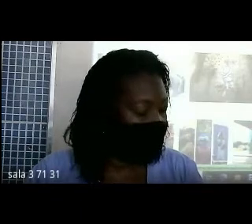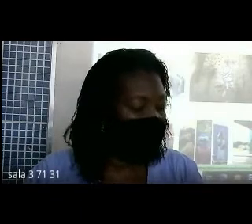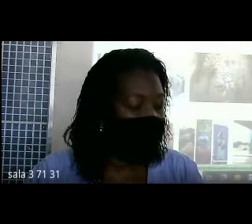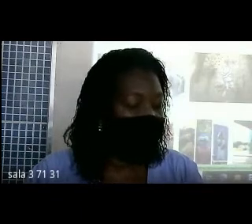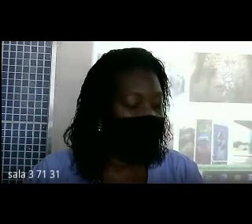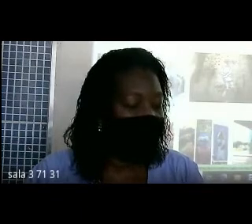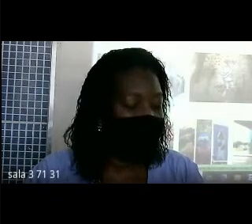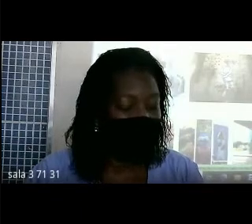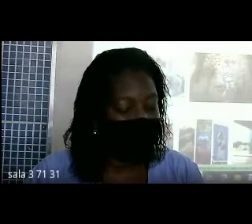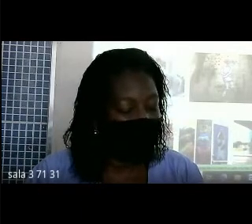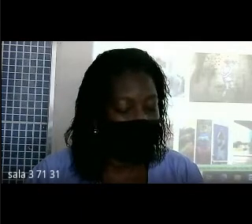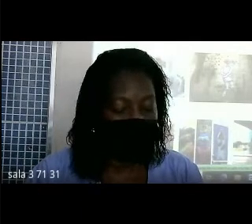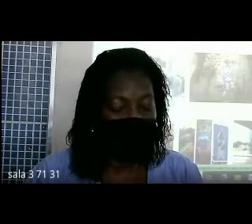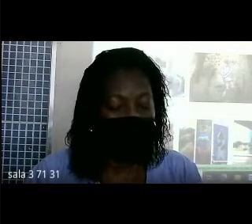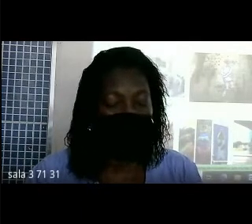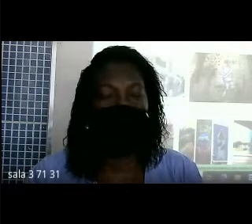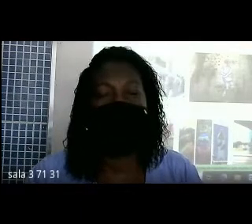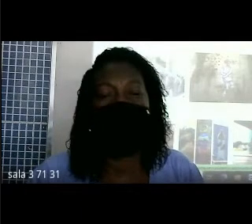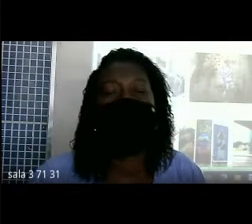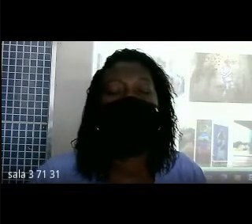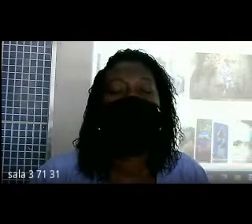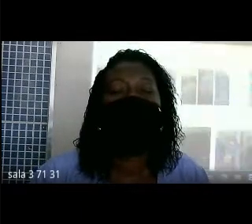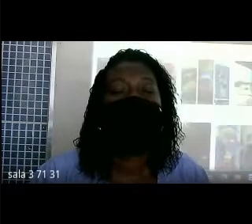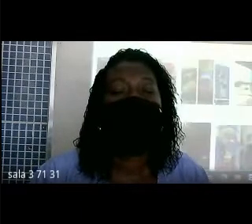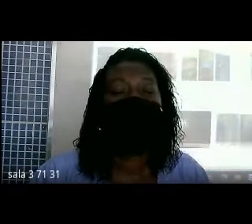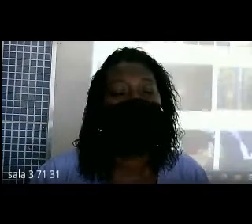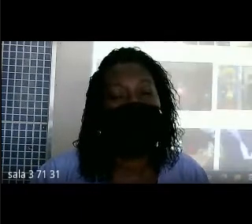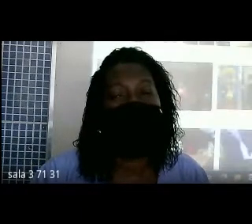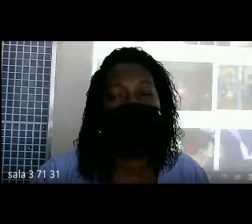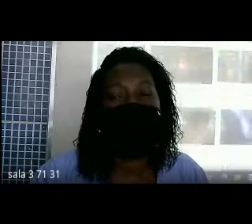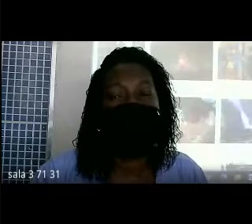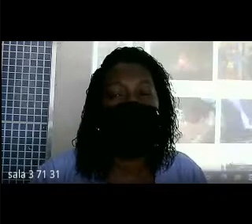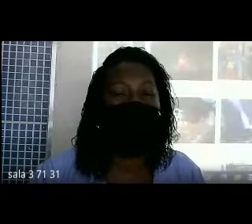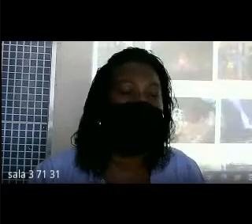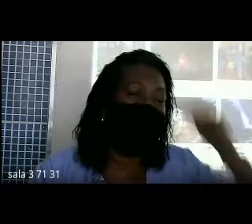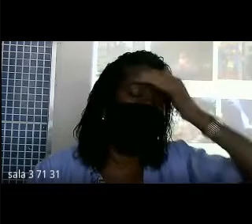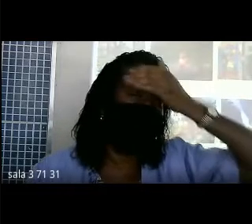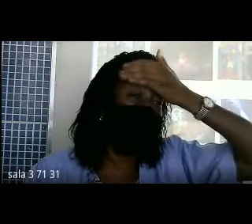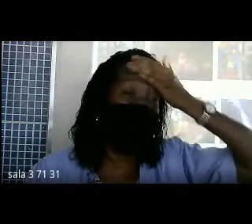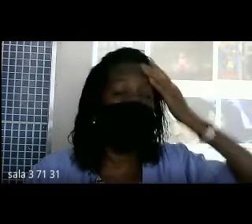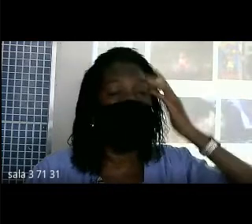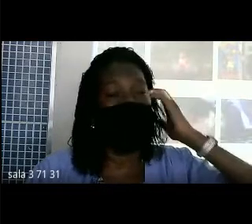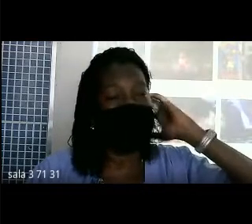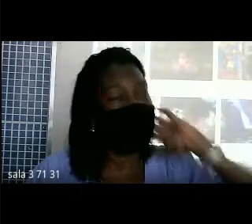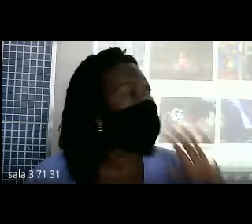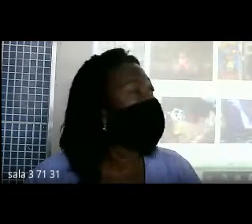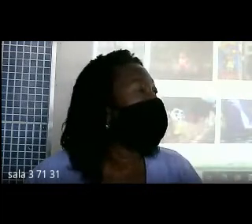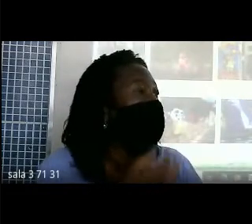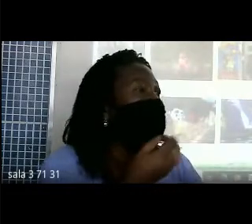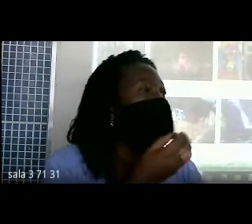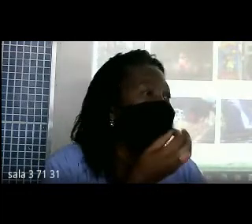com relação ao movimento artivista, né? Então, tem essa parte aonde... O que